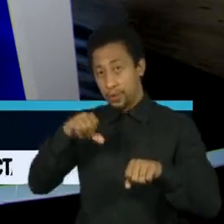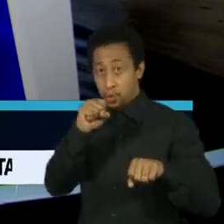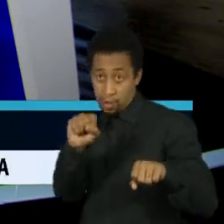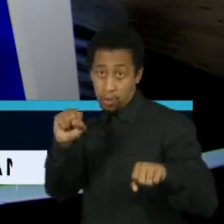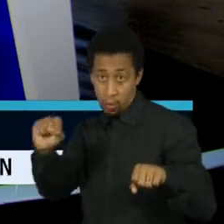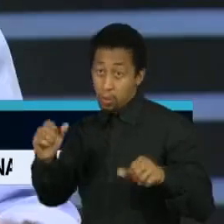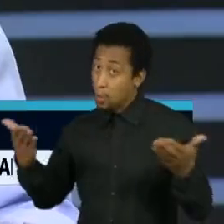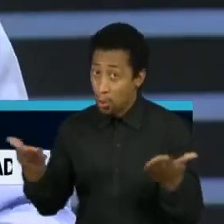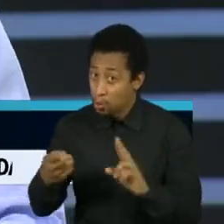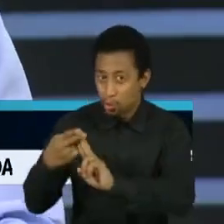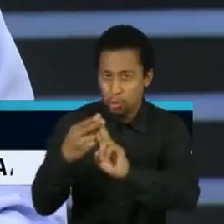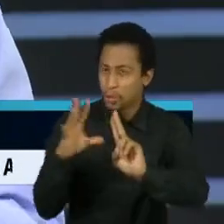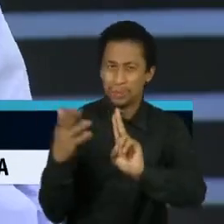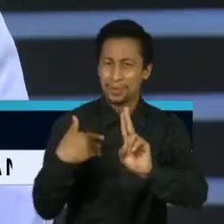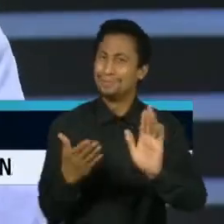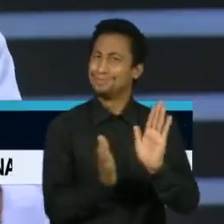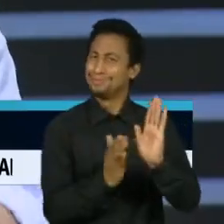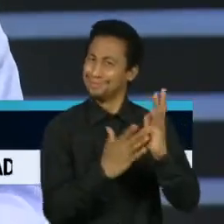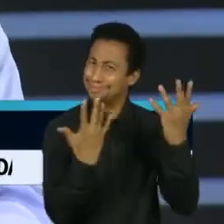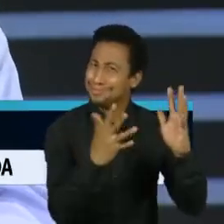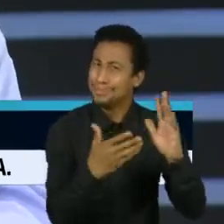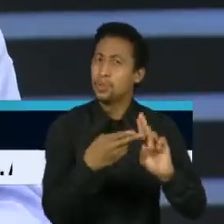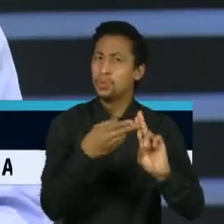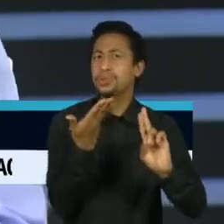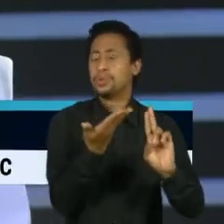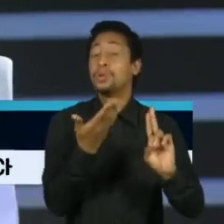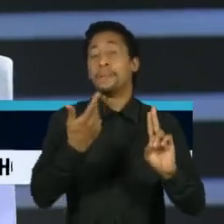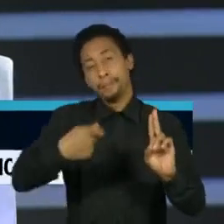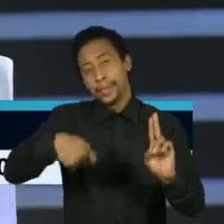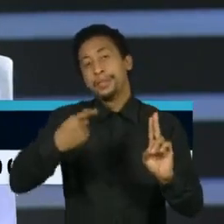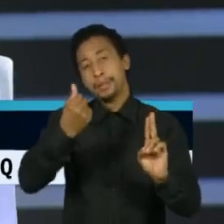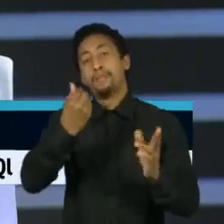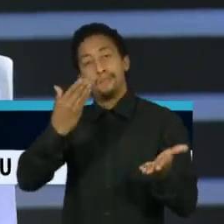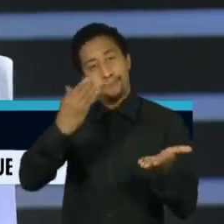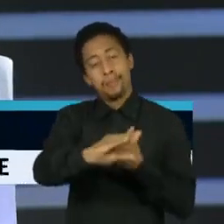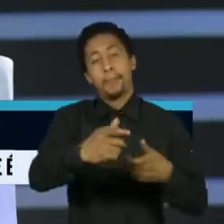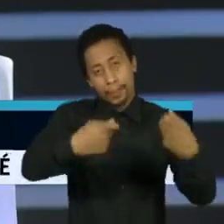Ele tem precariedade, precisa maior financiamento, mas o